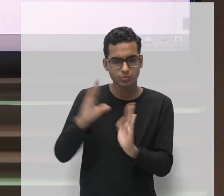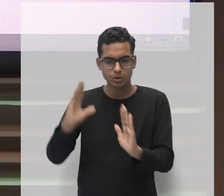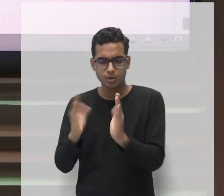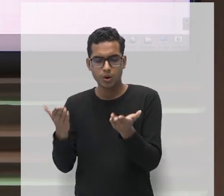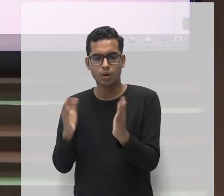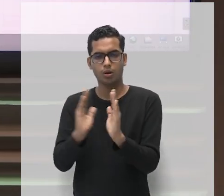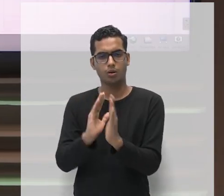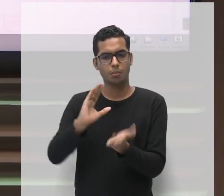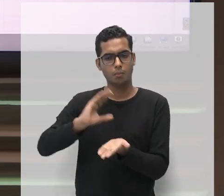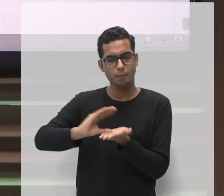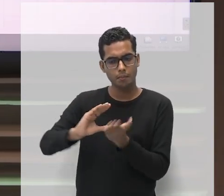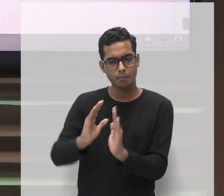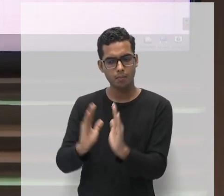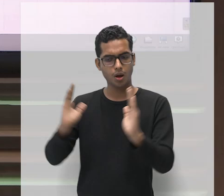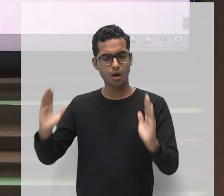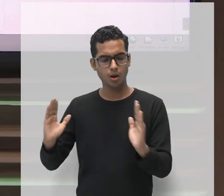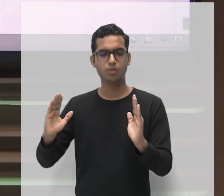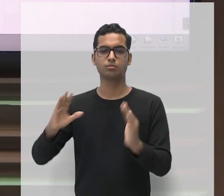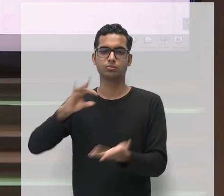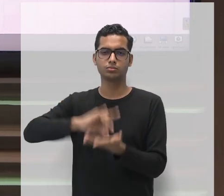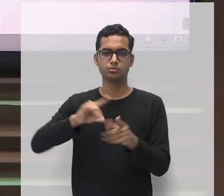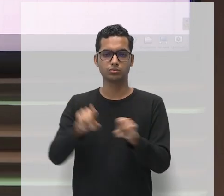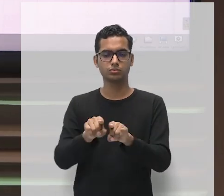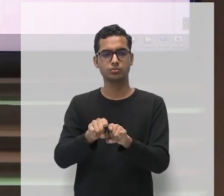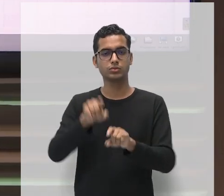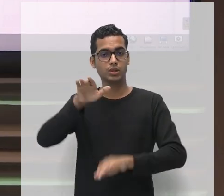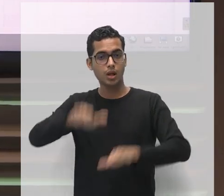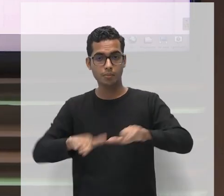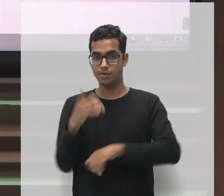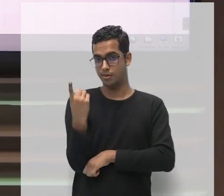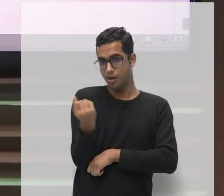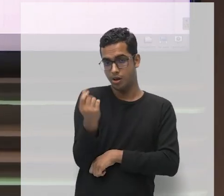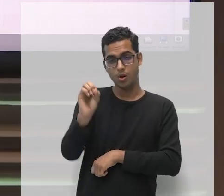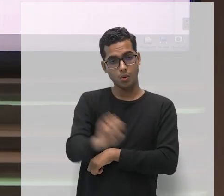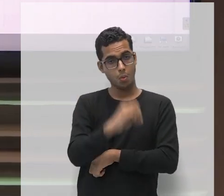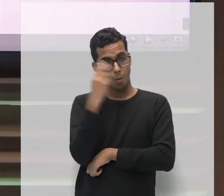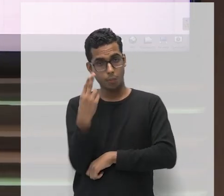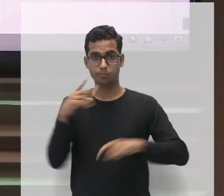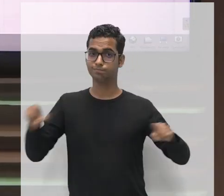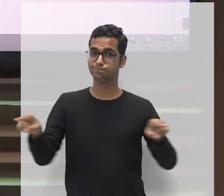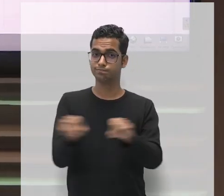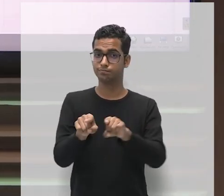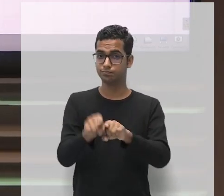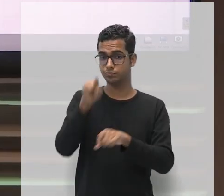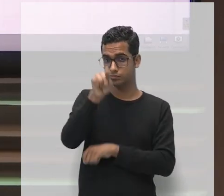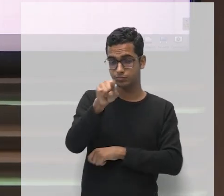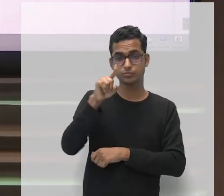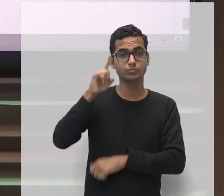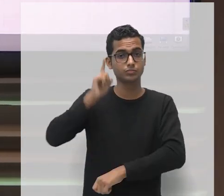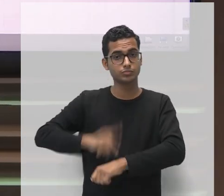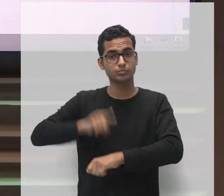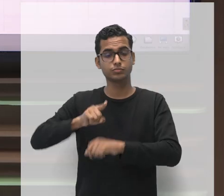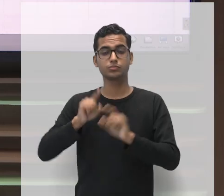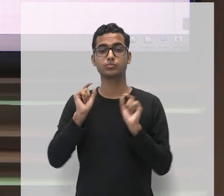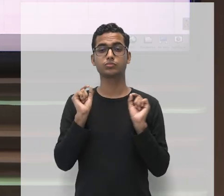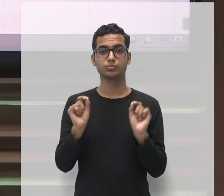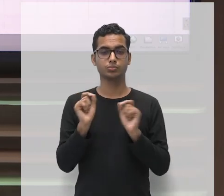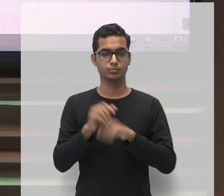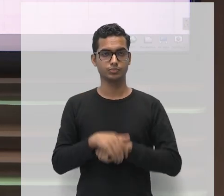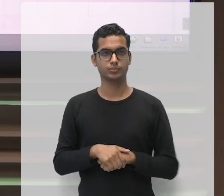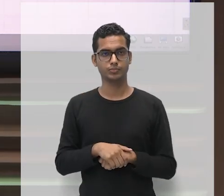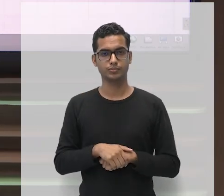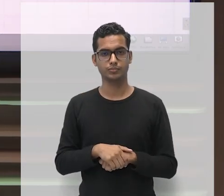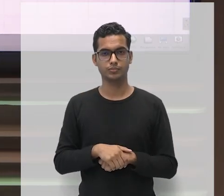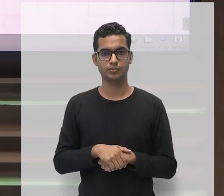da necessidade do capital que você tem, ou se você vai estar realizando um negócio no qual você pode